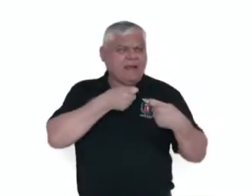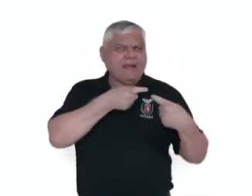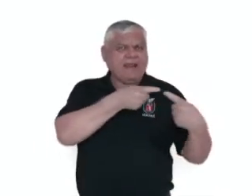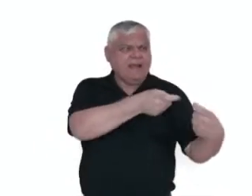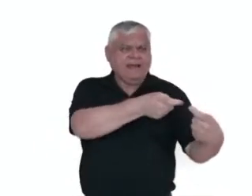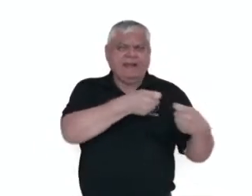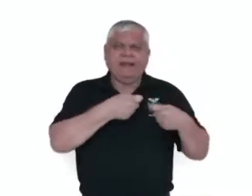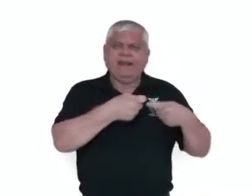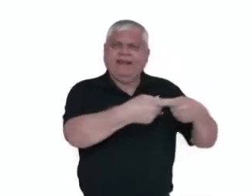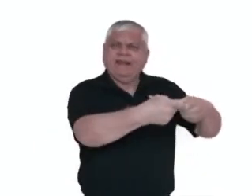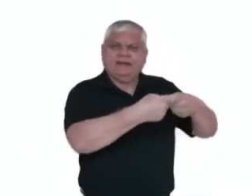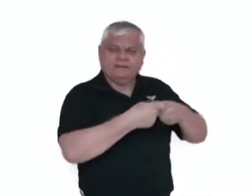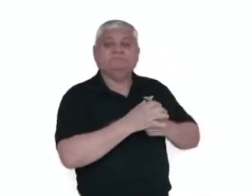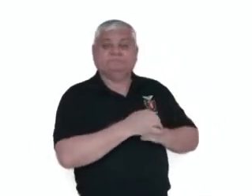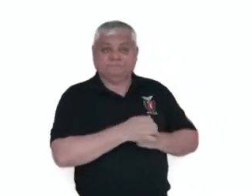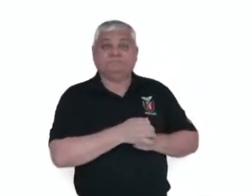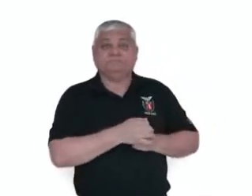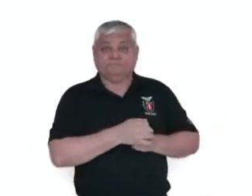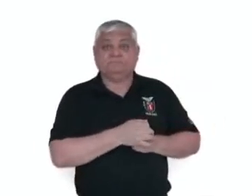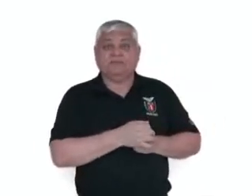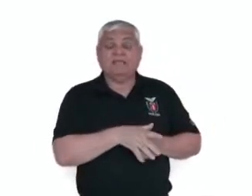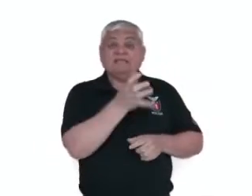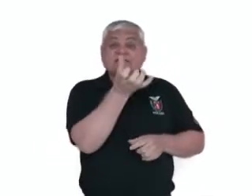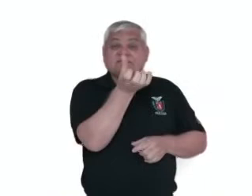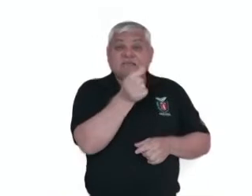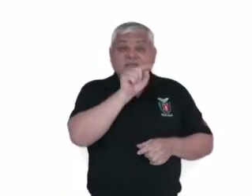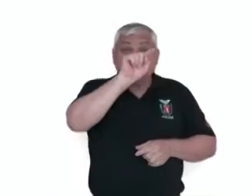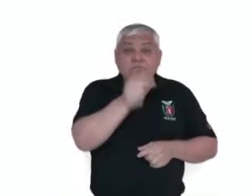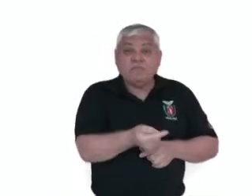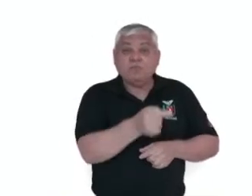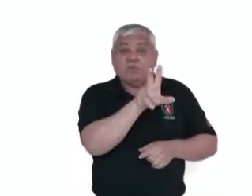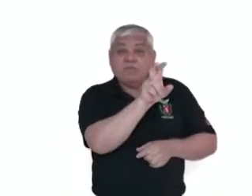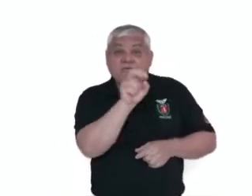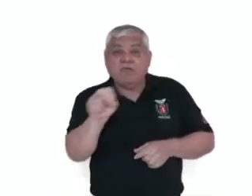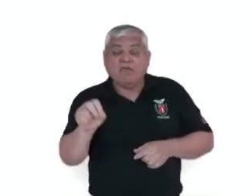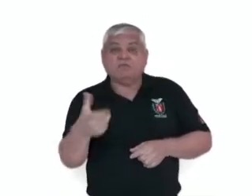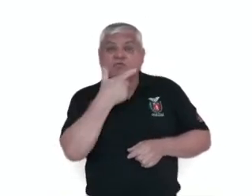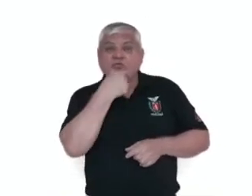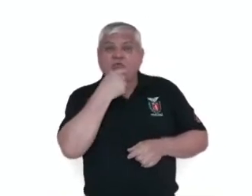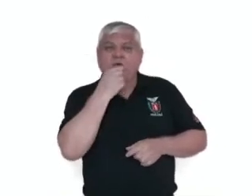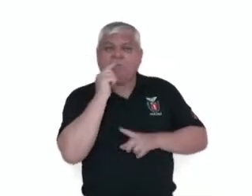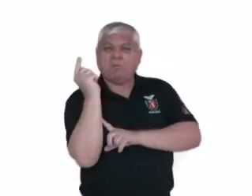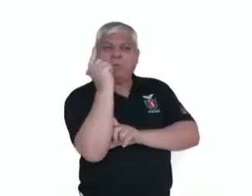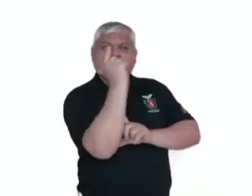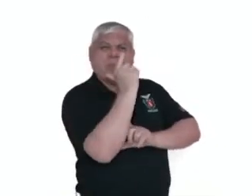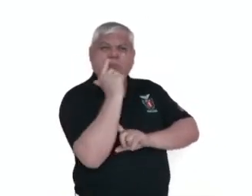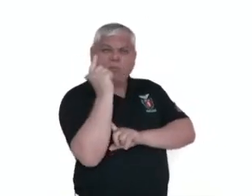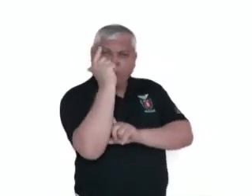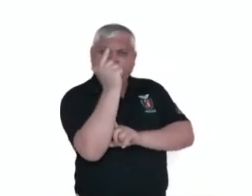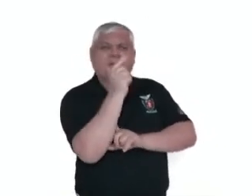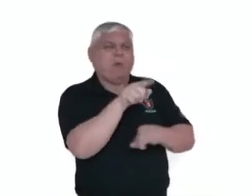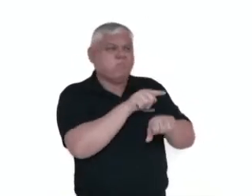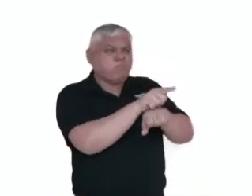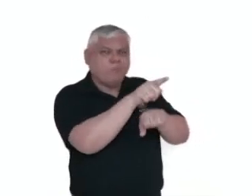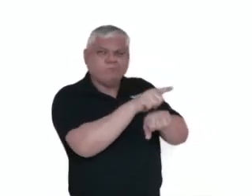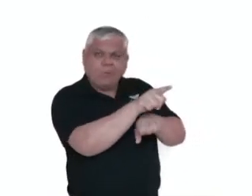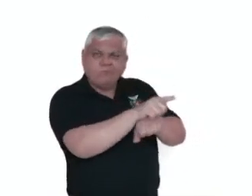mercenários. Seus 6.500 homens armados, inclusive com